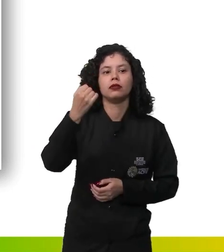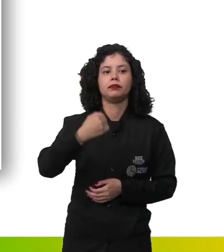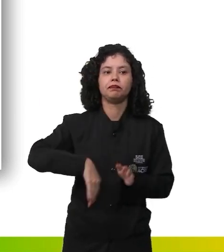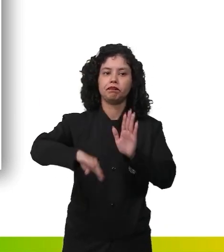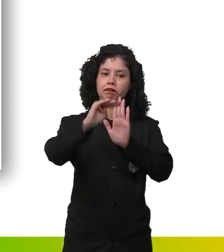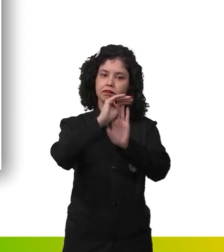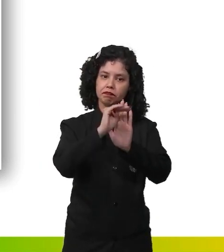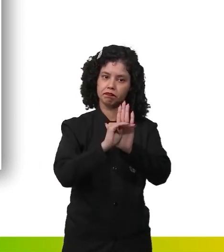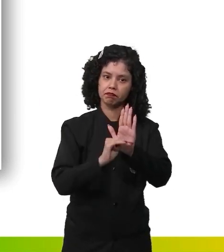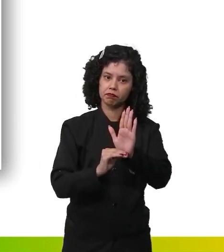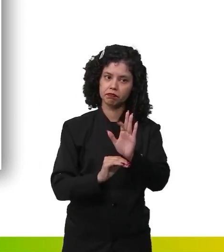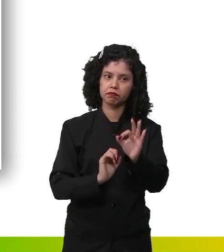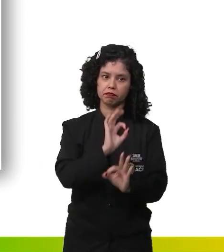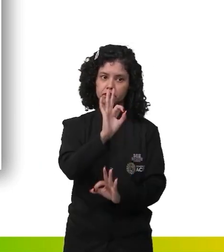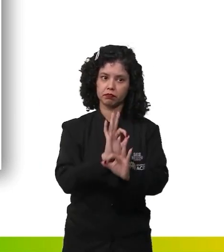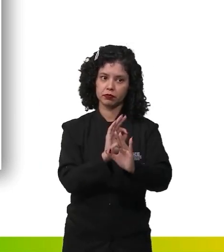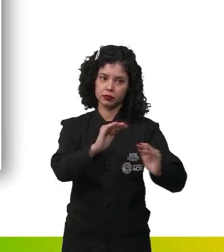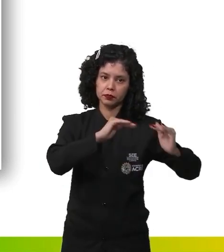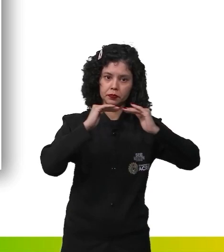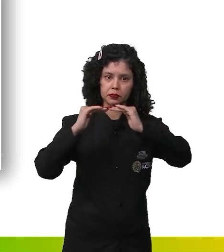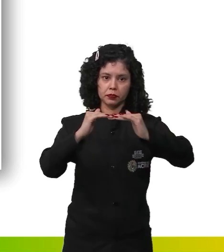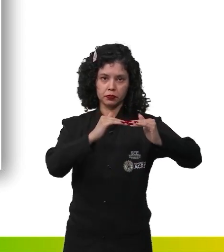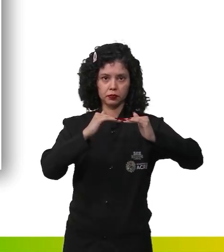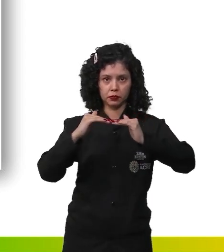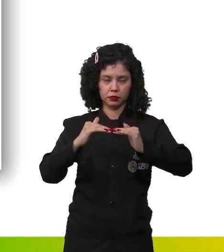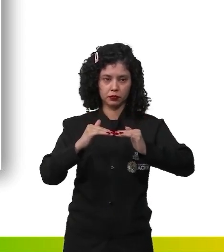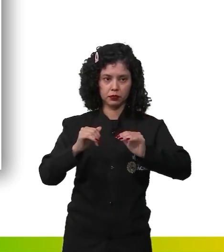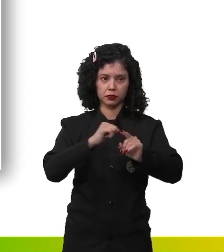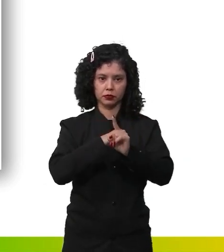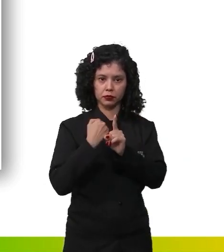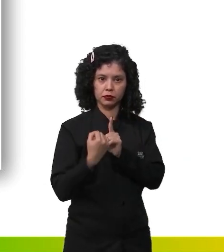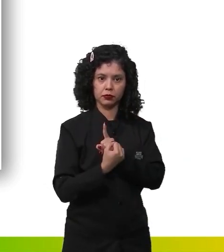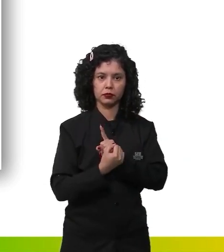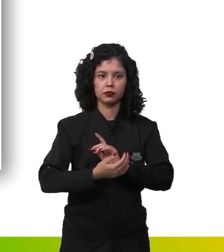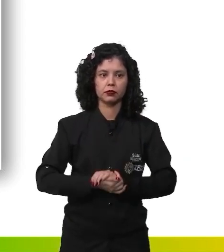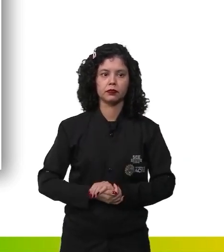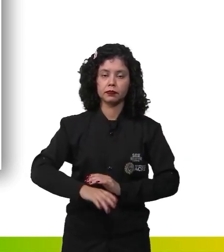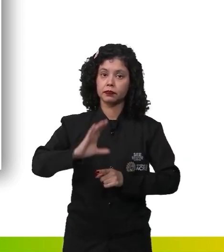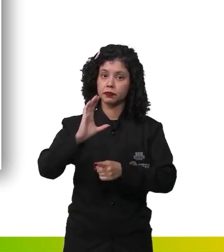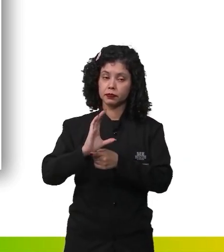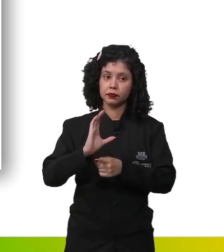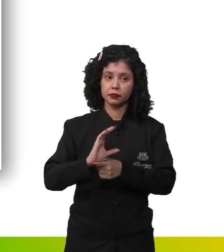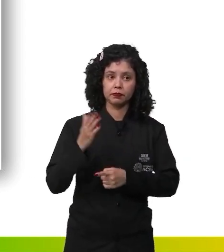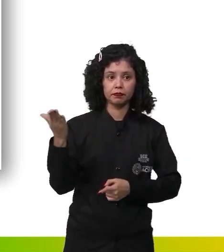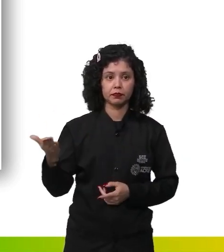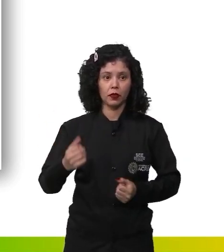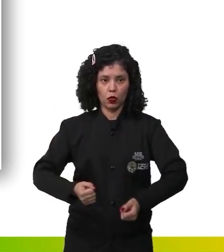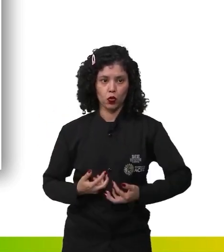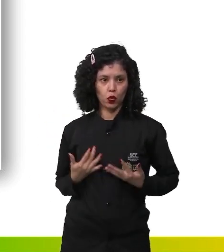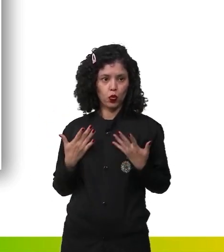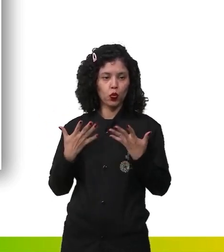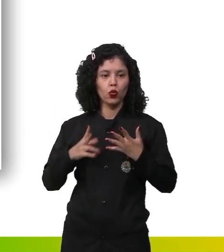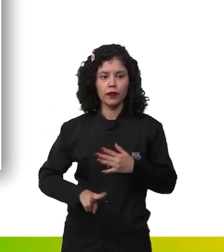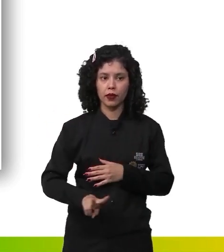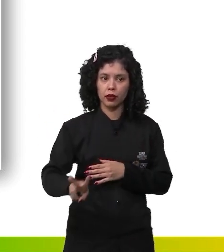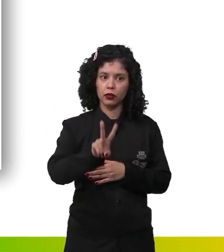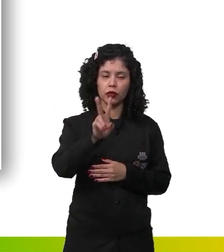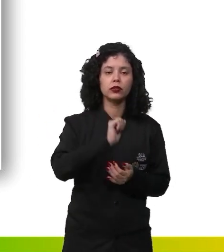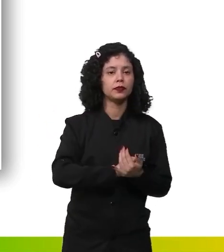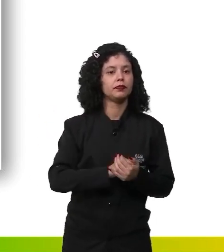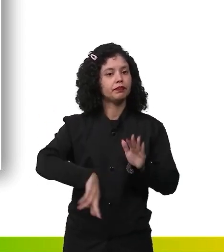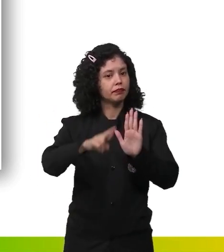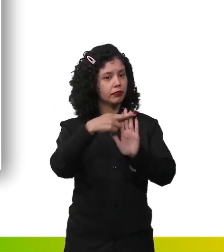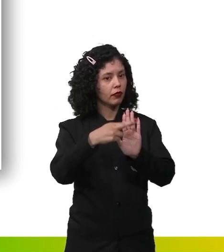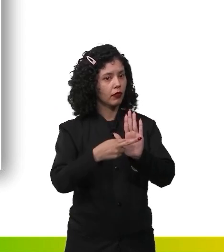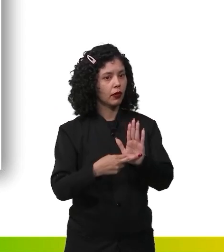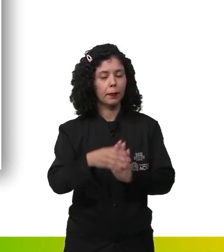essencial para a ordem e estabilidade social. C. Ela se manifesta por meio de